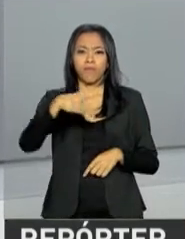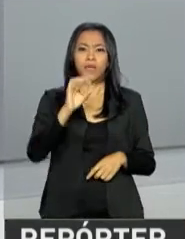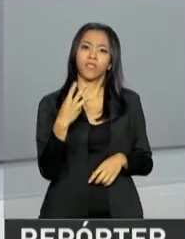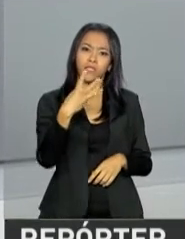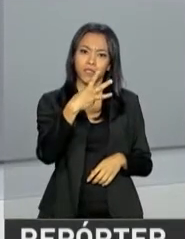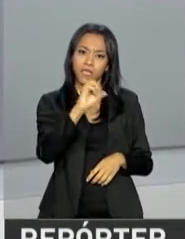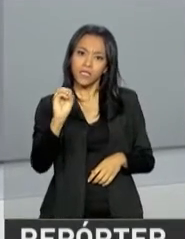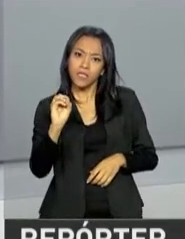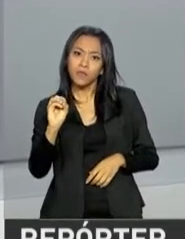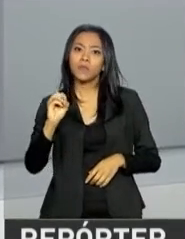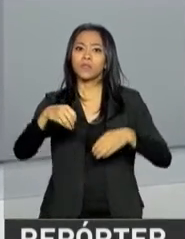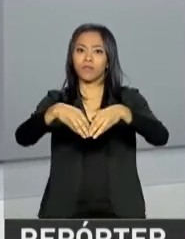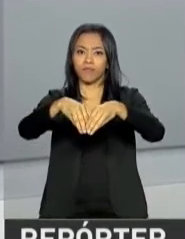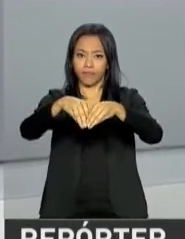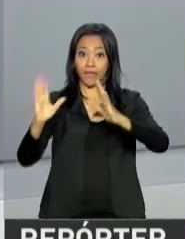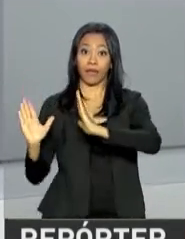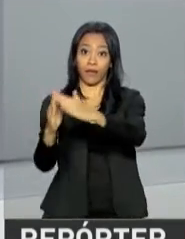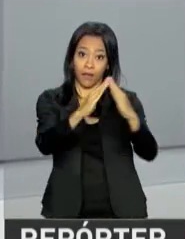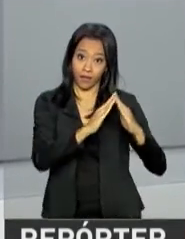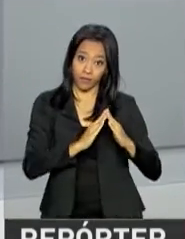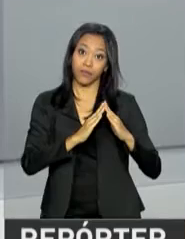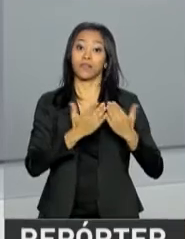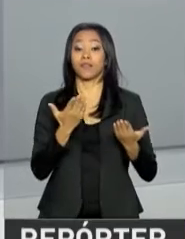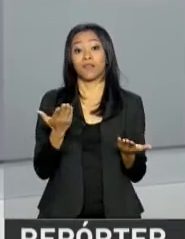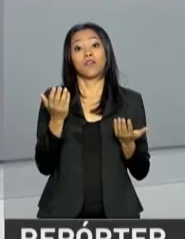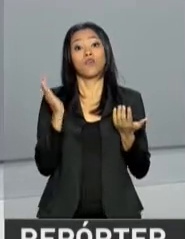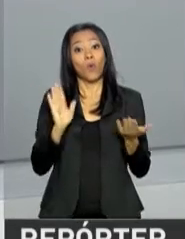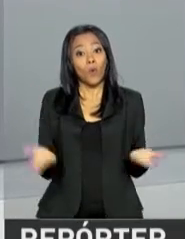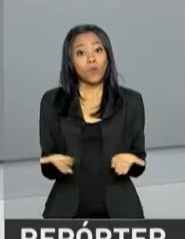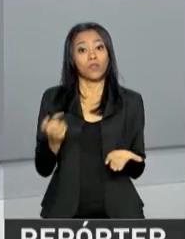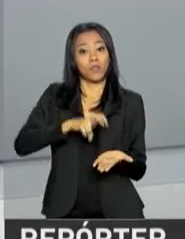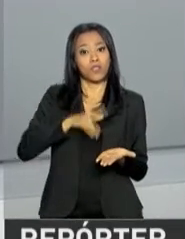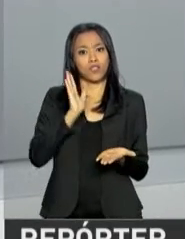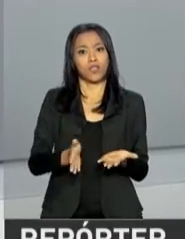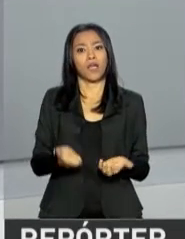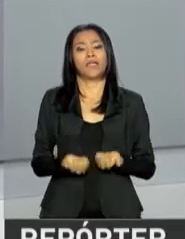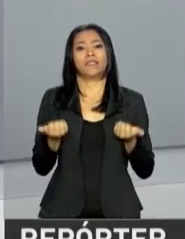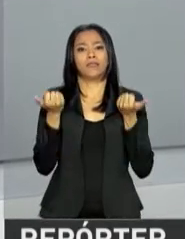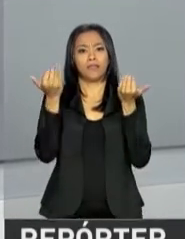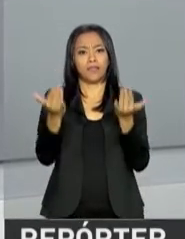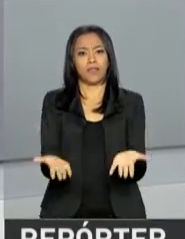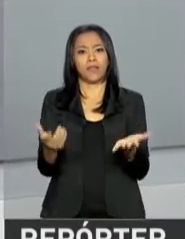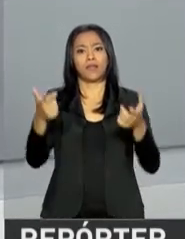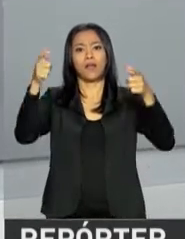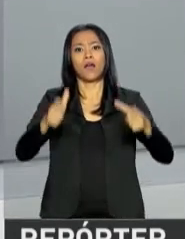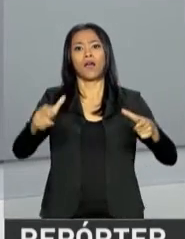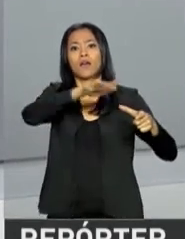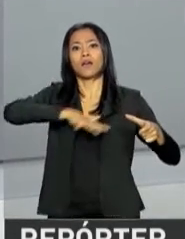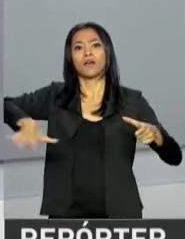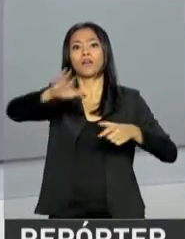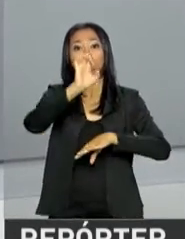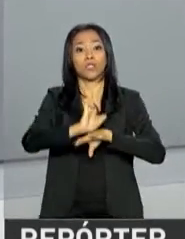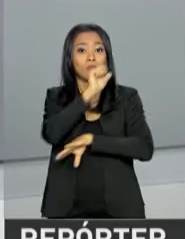300 imóveis do programa minha casa minha vida foram entregues hoje pela manhã no bairro de santa cruz na zona oeste do